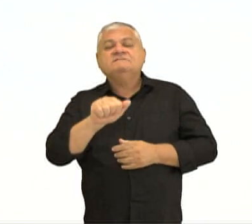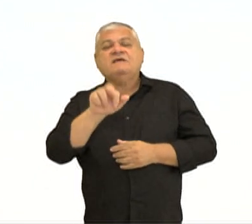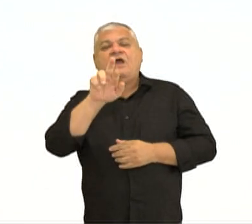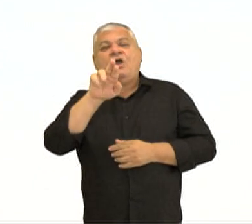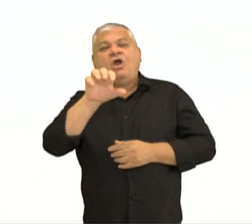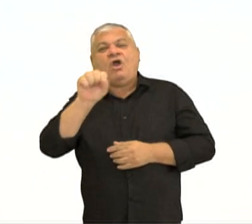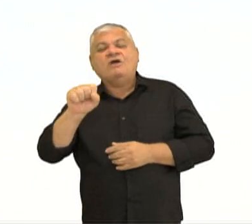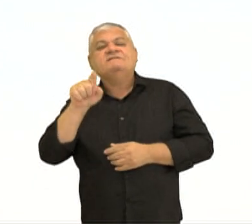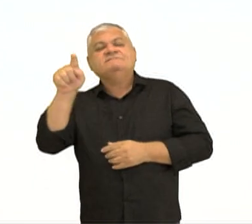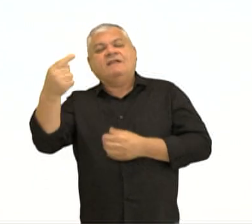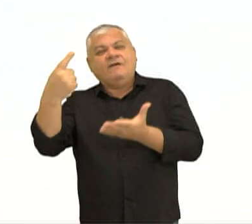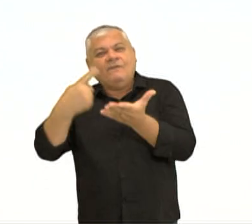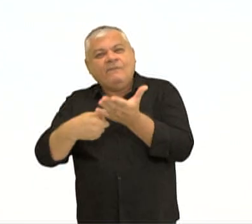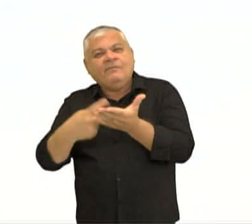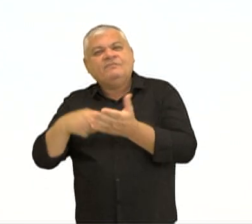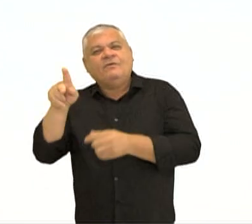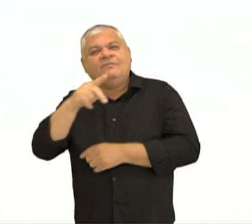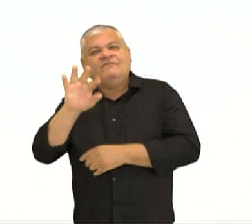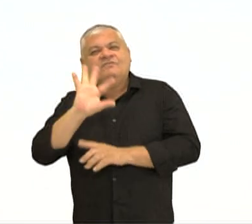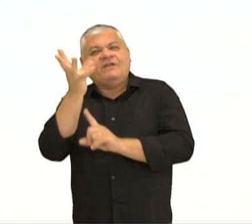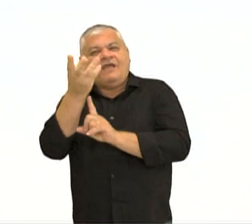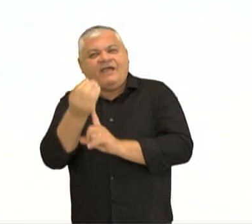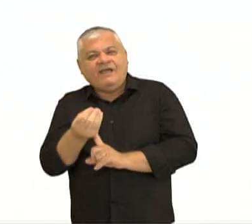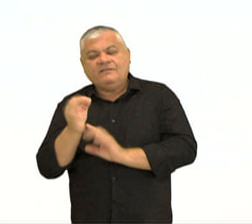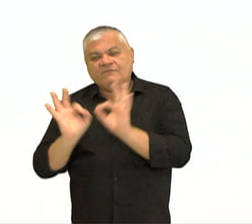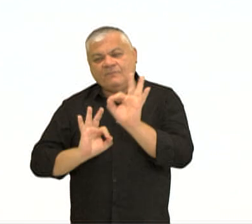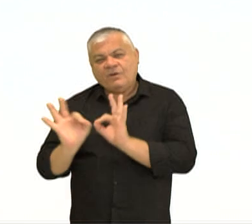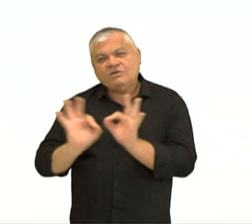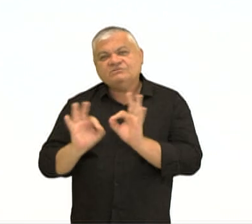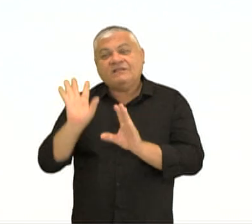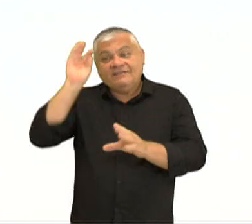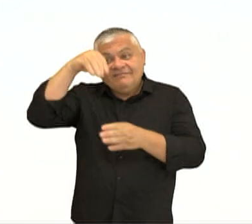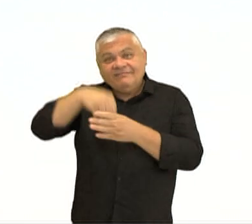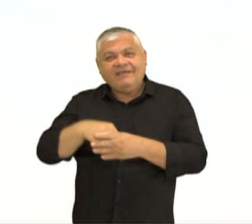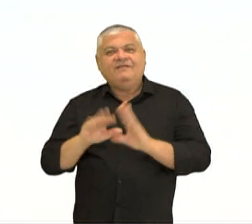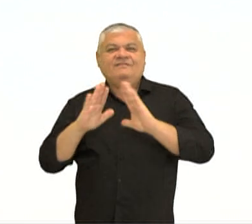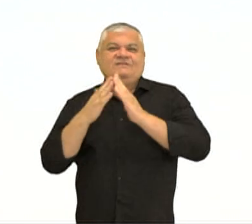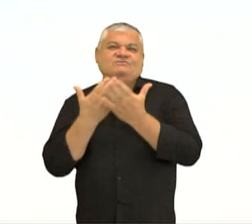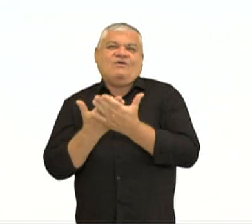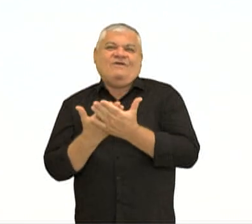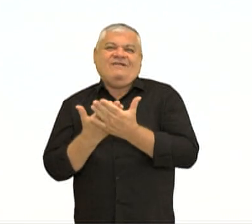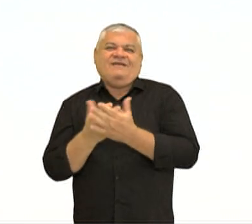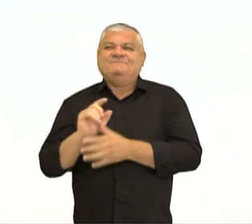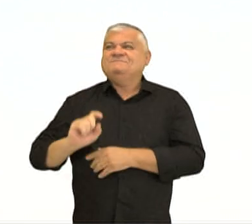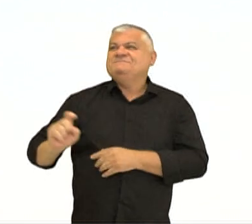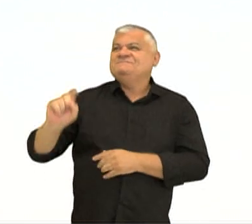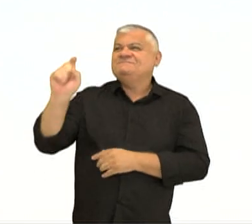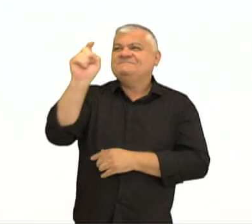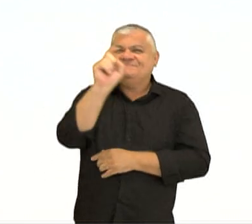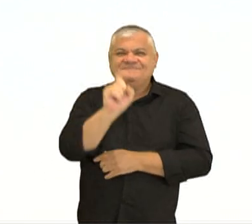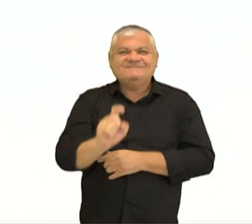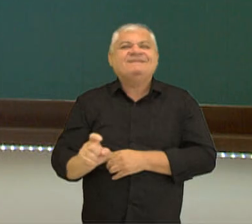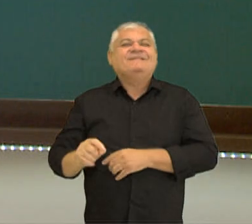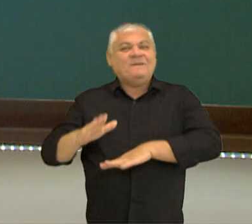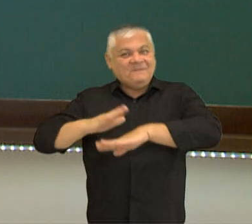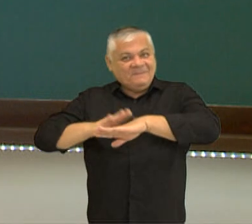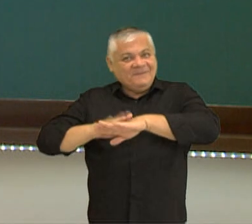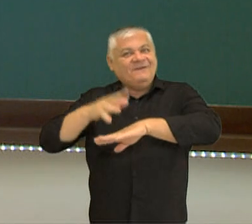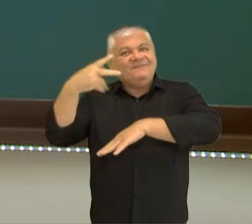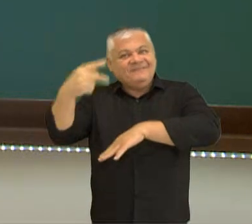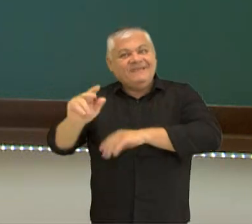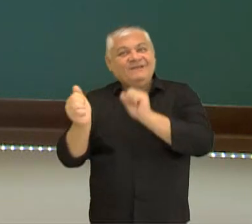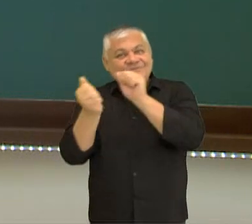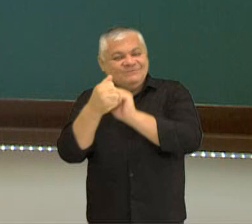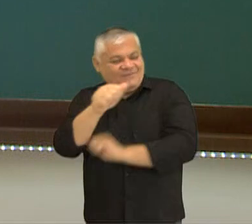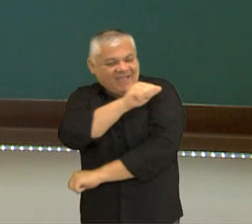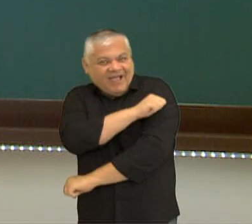Roberli de Arte e eles fizeram um projeto de grafite lá no colégio. Então, essa obra foi feita, o Grego, junto com os alunos